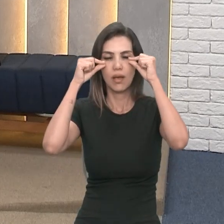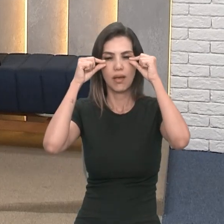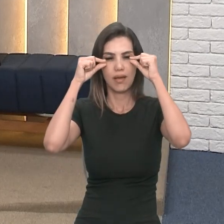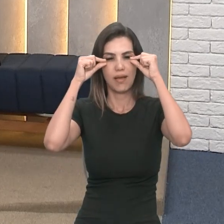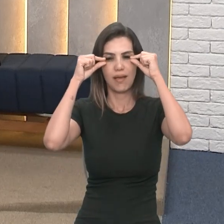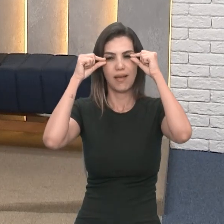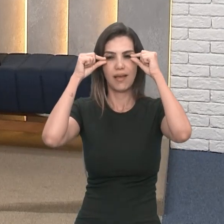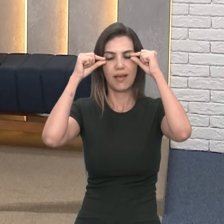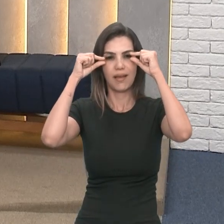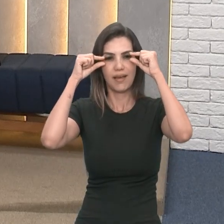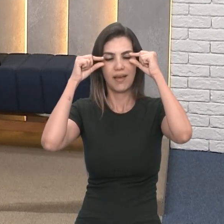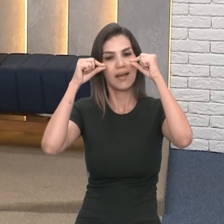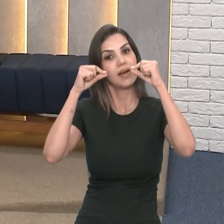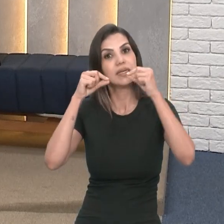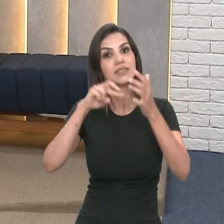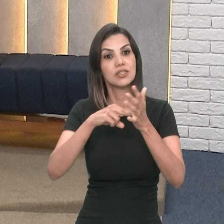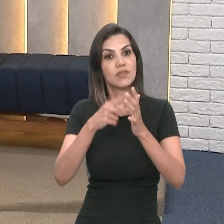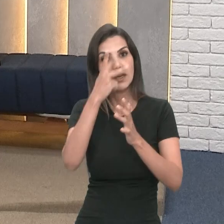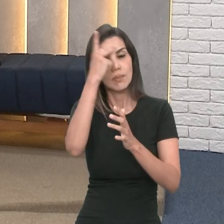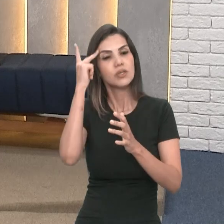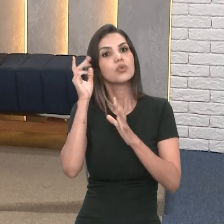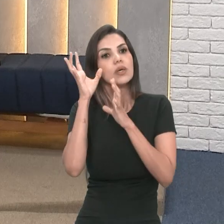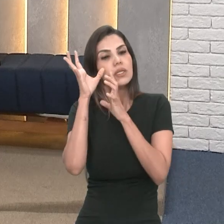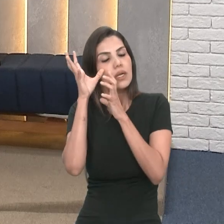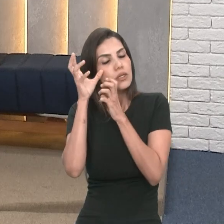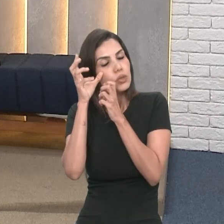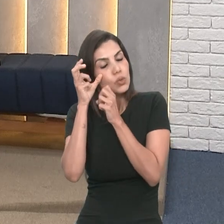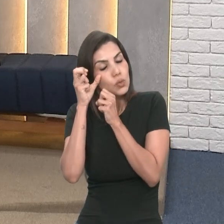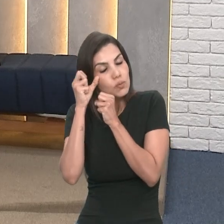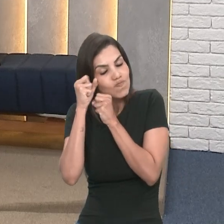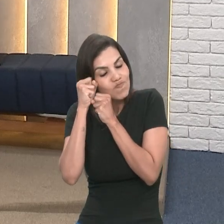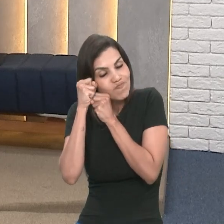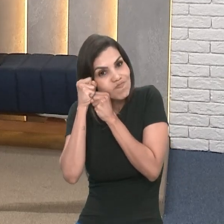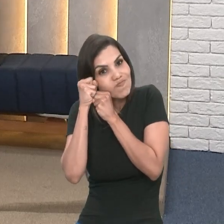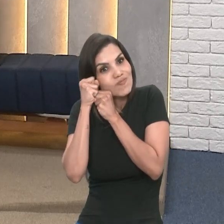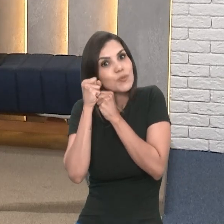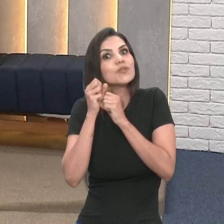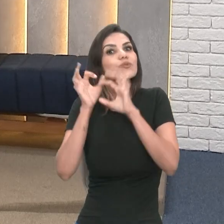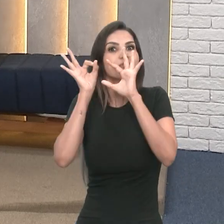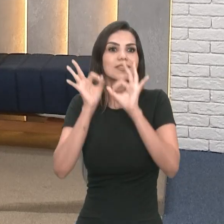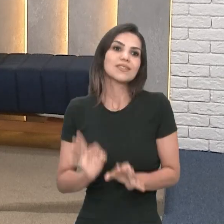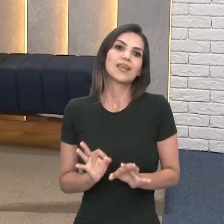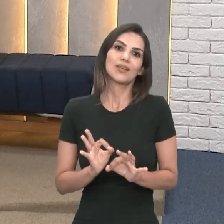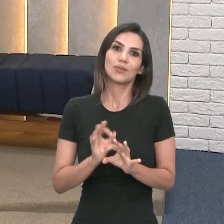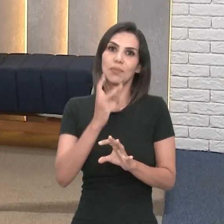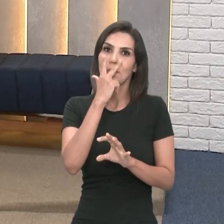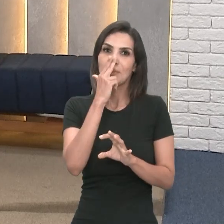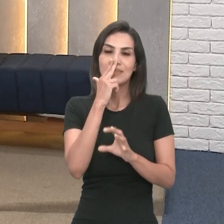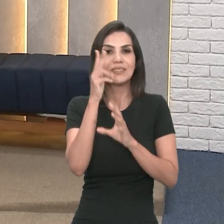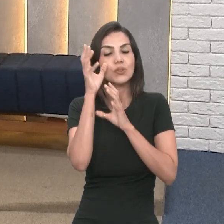esses estágios. Se a pessoa dormiu, mas esses estágios eles não foram, né,